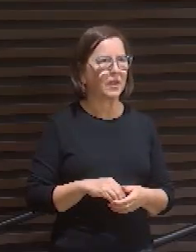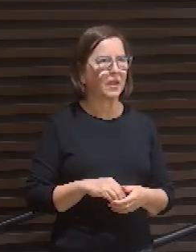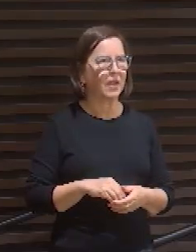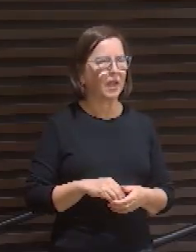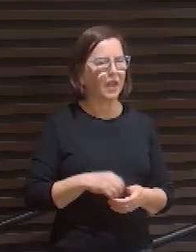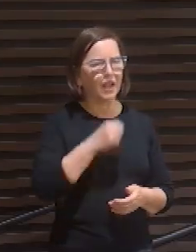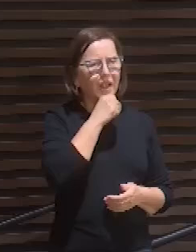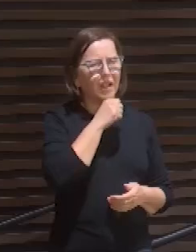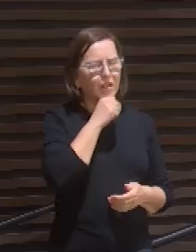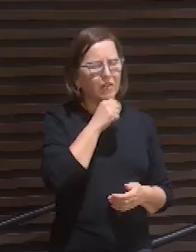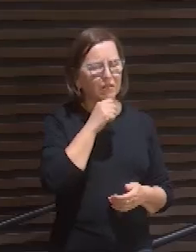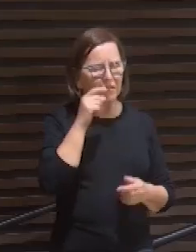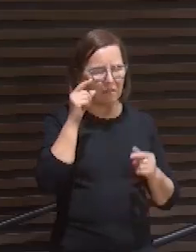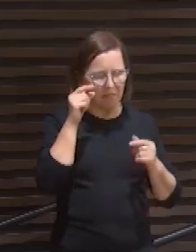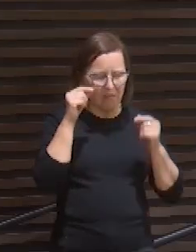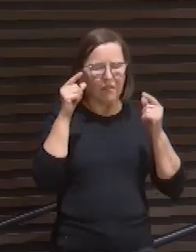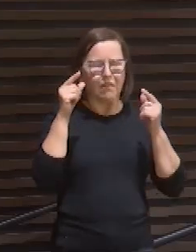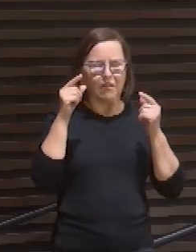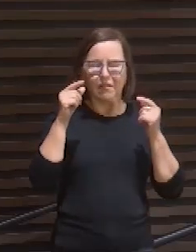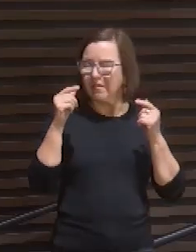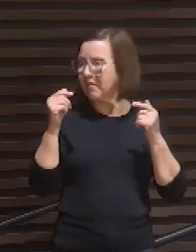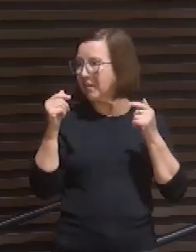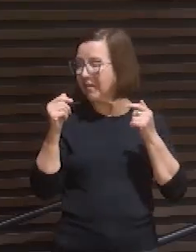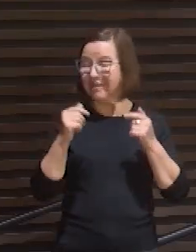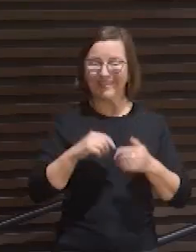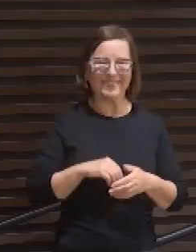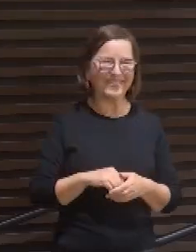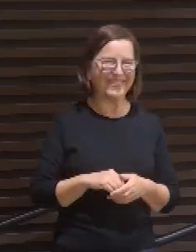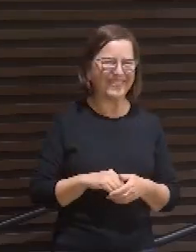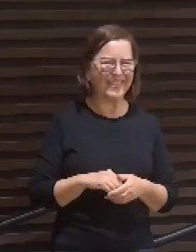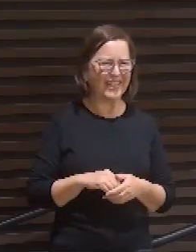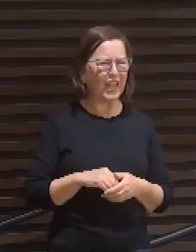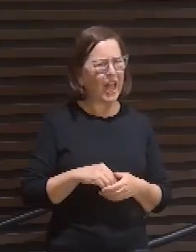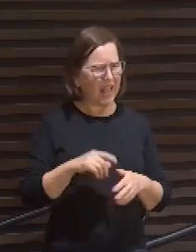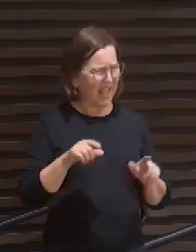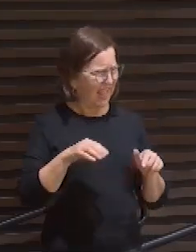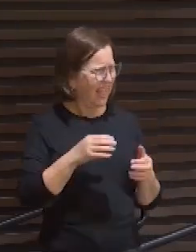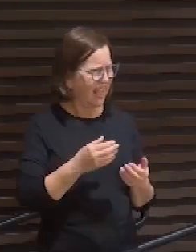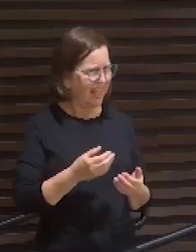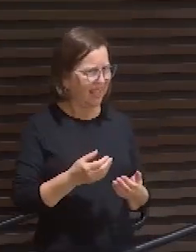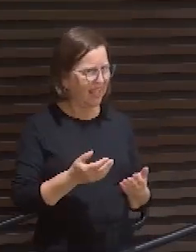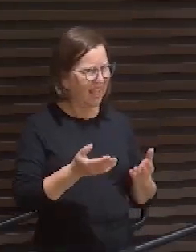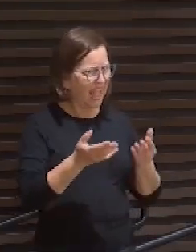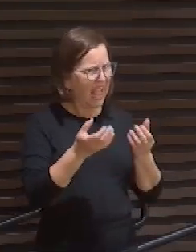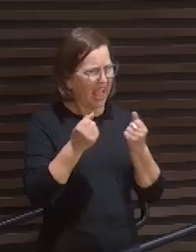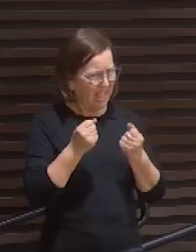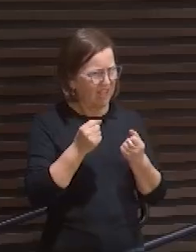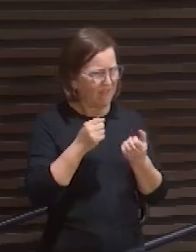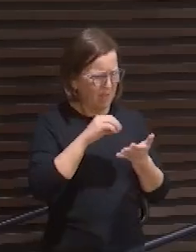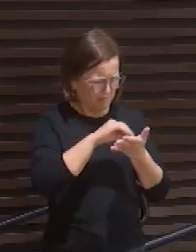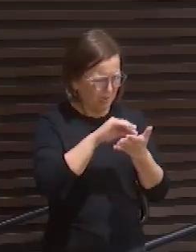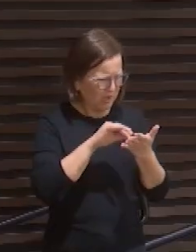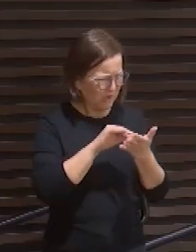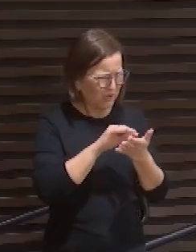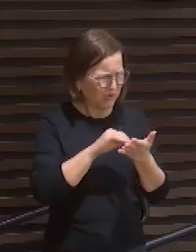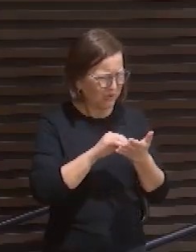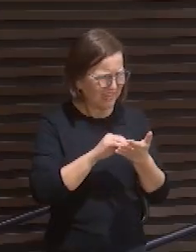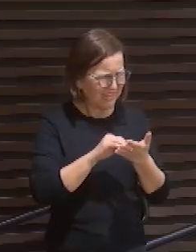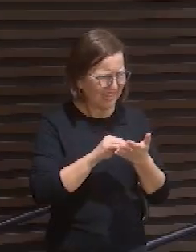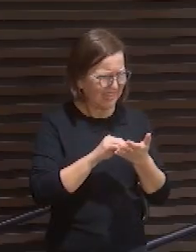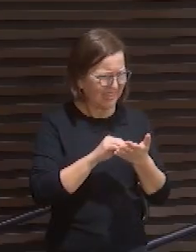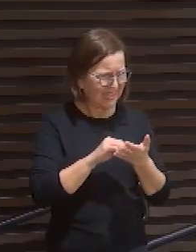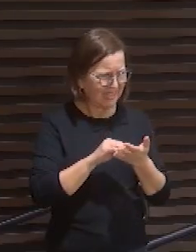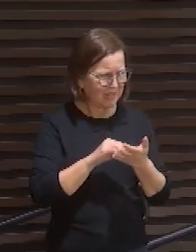cochilando, disse: vamos jogar nessa viagem. É um jogo interessante.